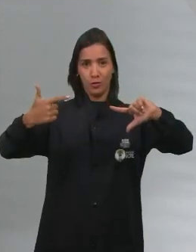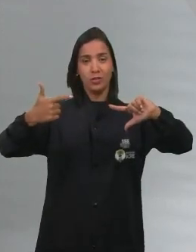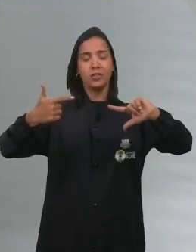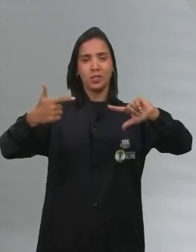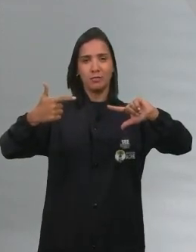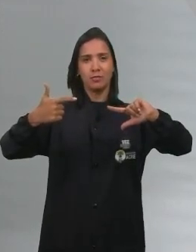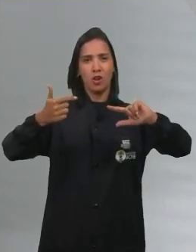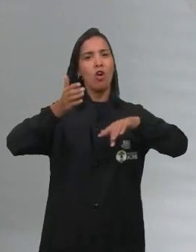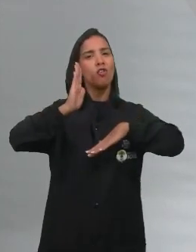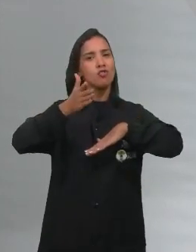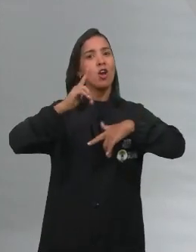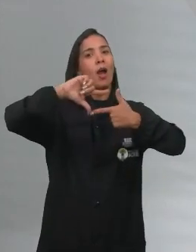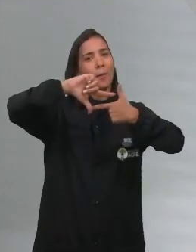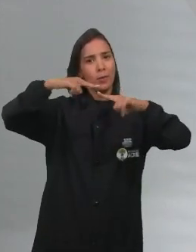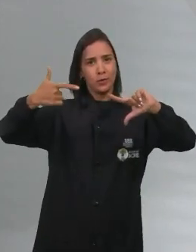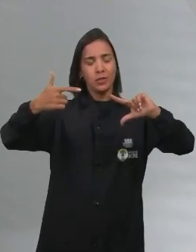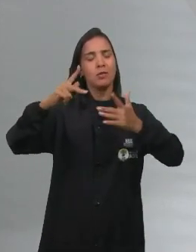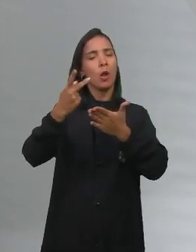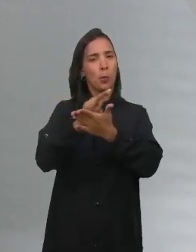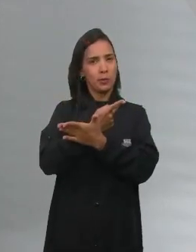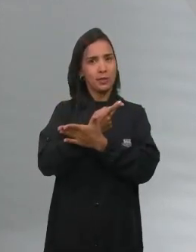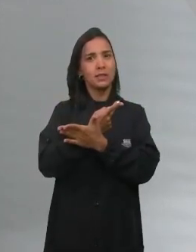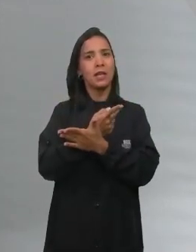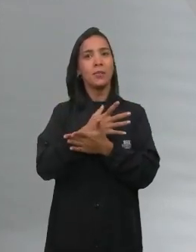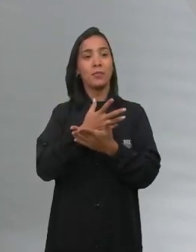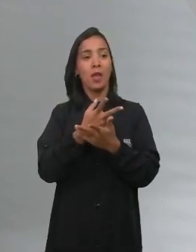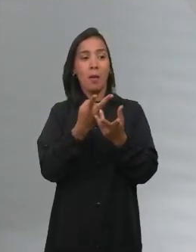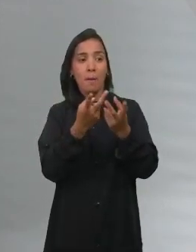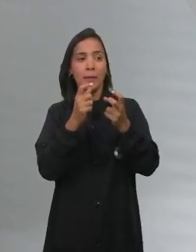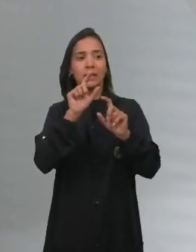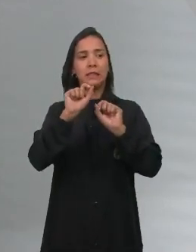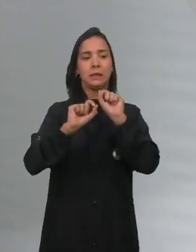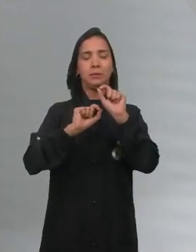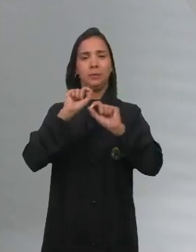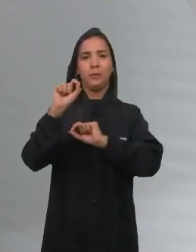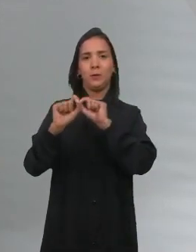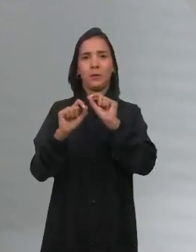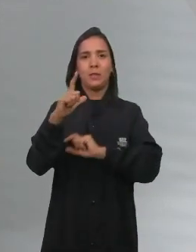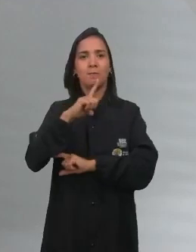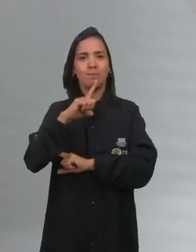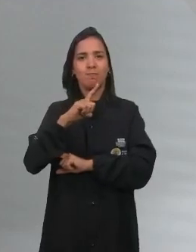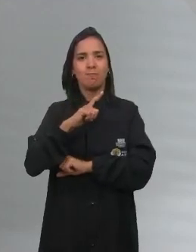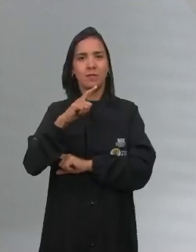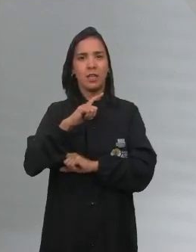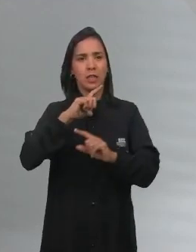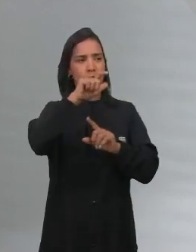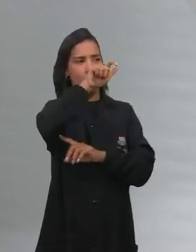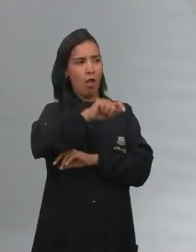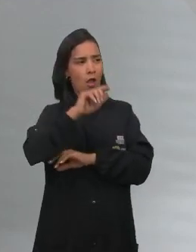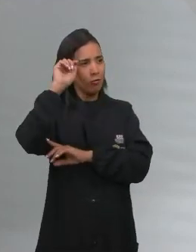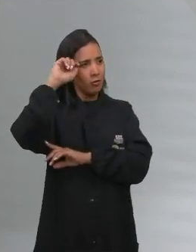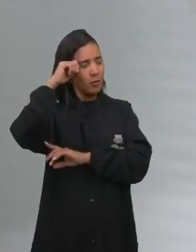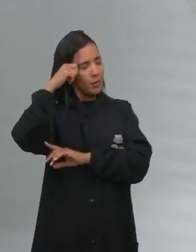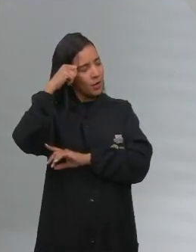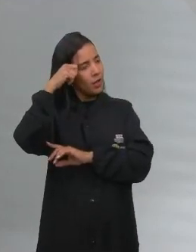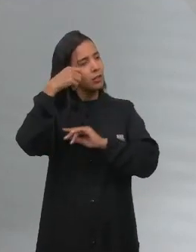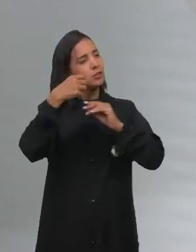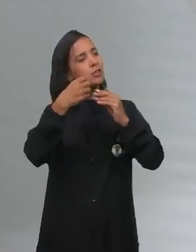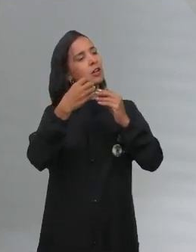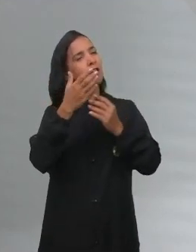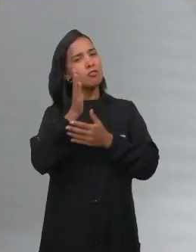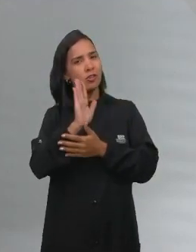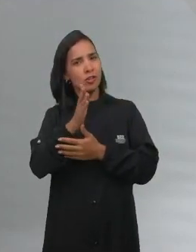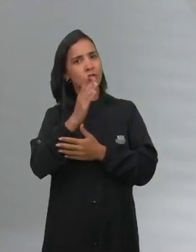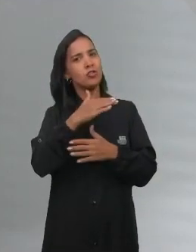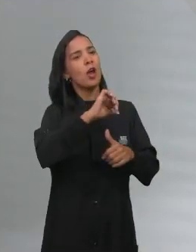pré-modernista. Lá no modernismo, a gente já vê uma visão mais desconstruída desse negro. Então, no contemporâneo, a gente já tem